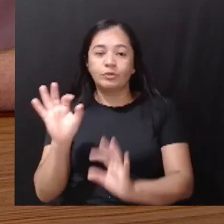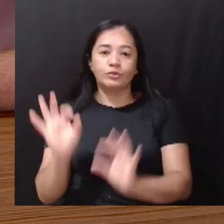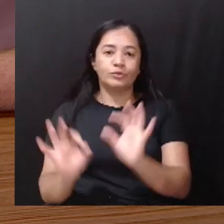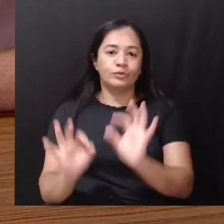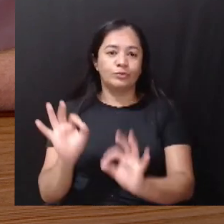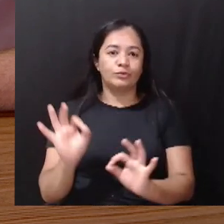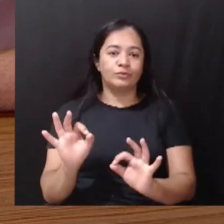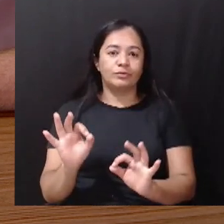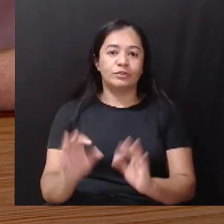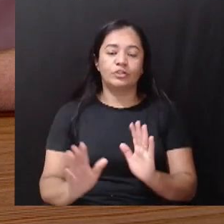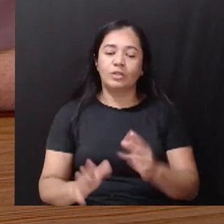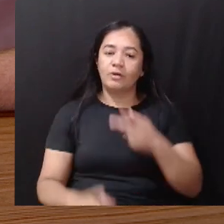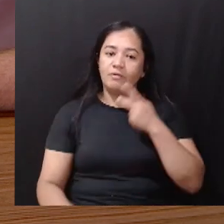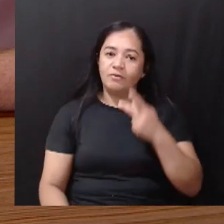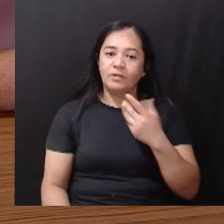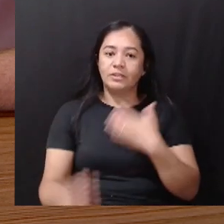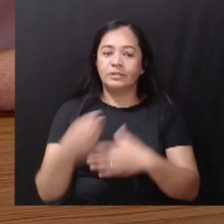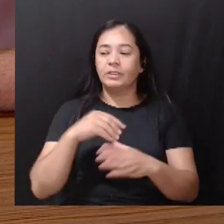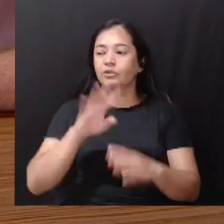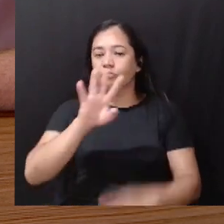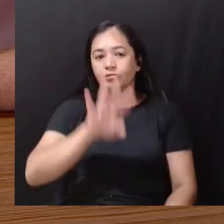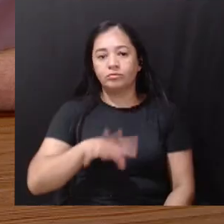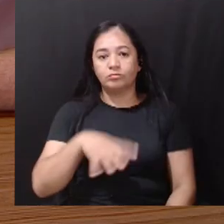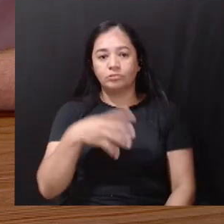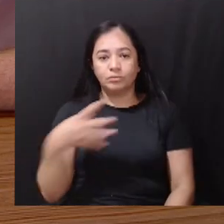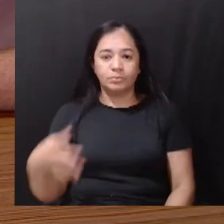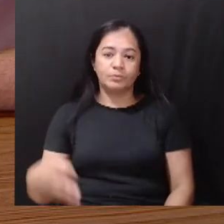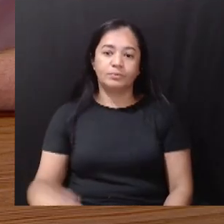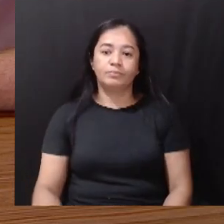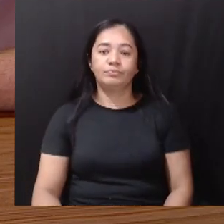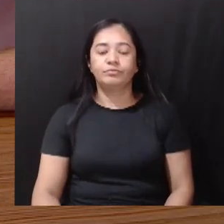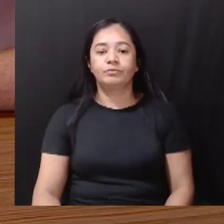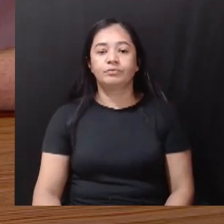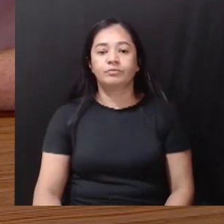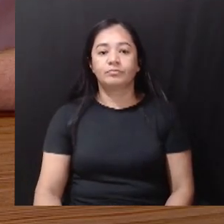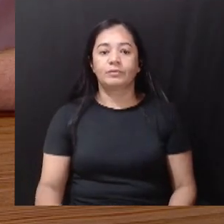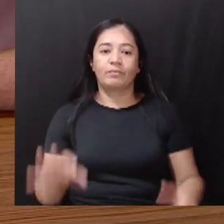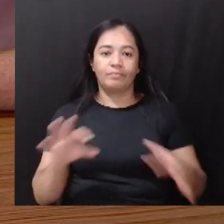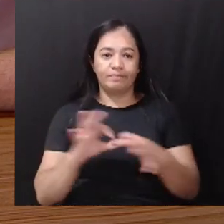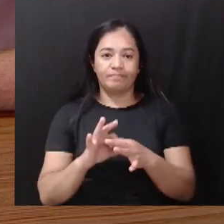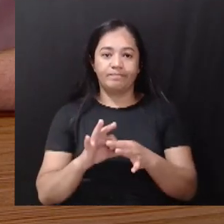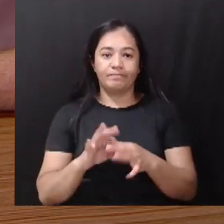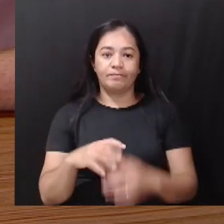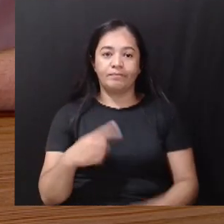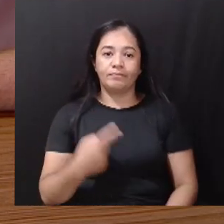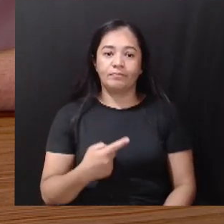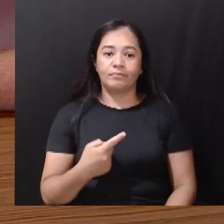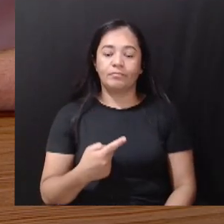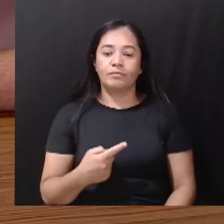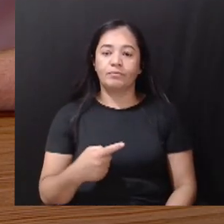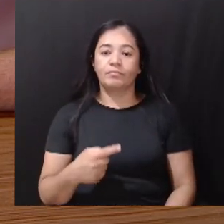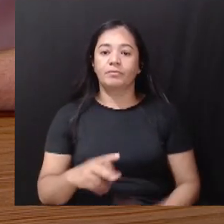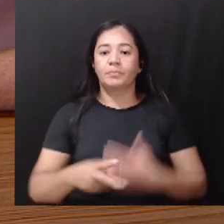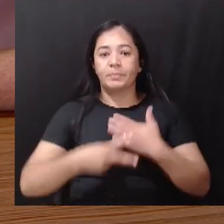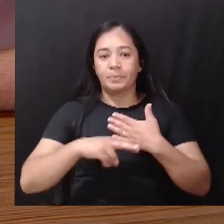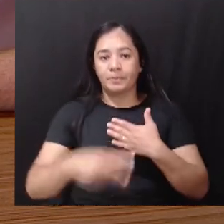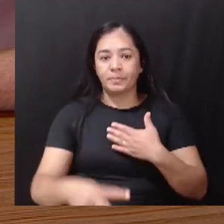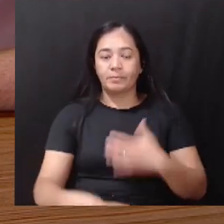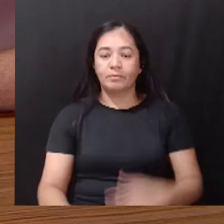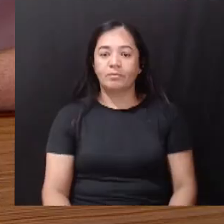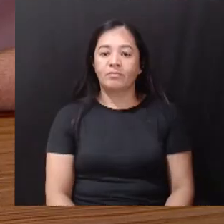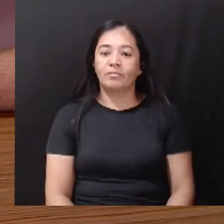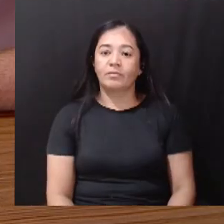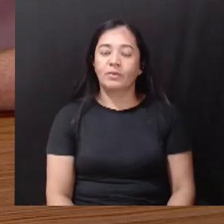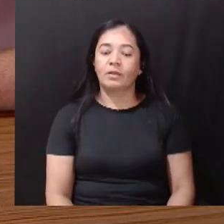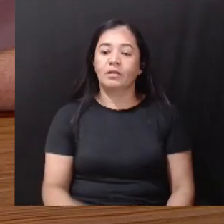eu falei, dentro da sua planilha, do seu caderninho, elencar prioridades. E aí a gente passa nessa sequência. Essa questão do